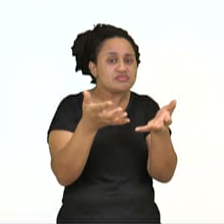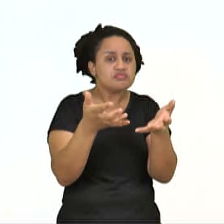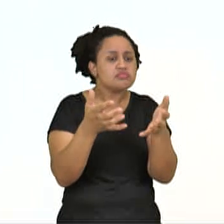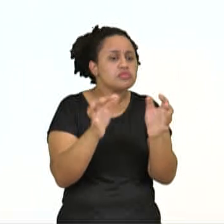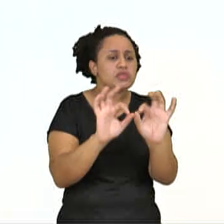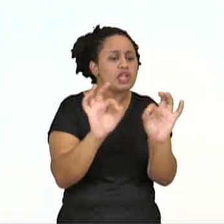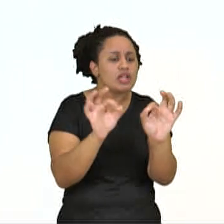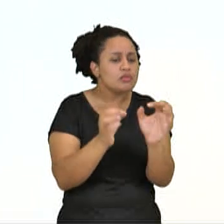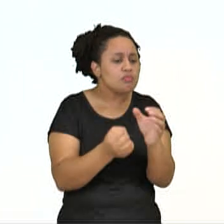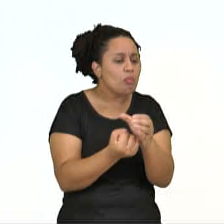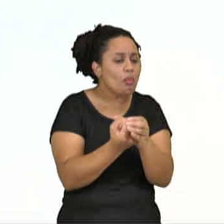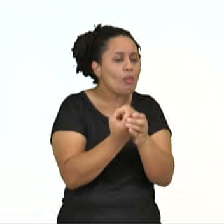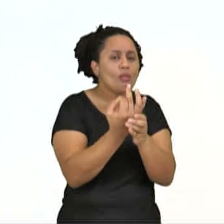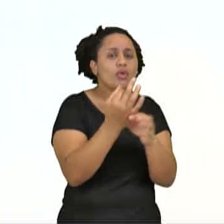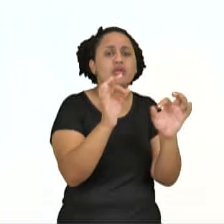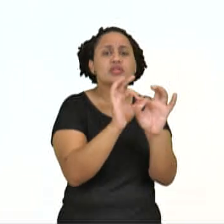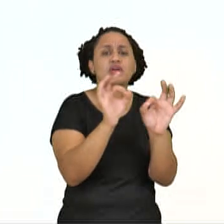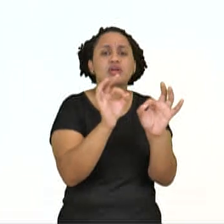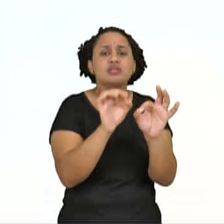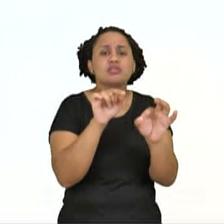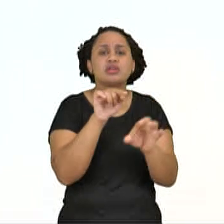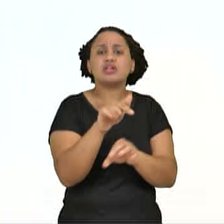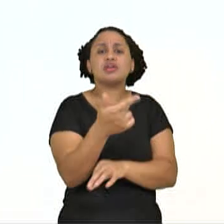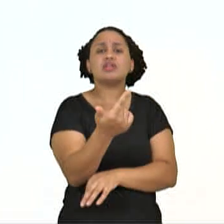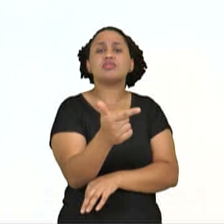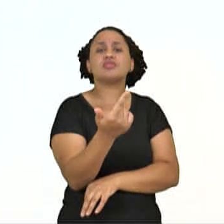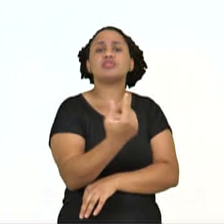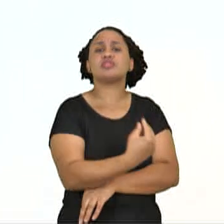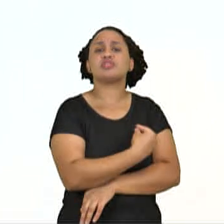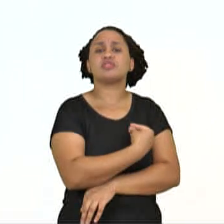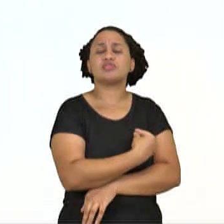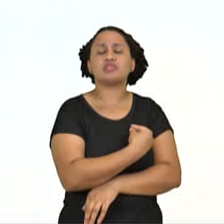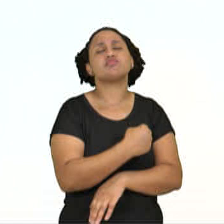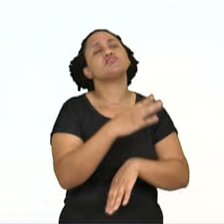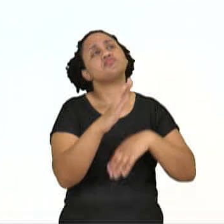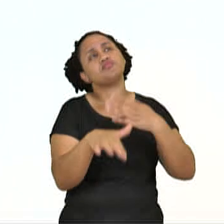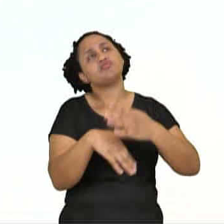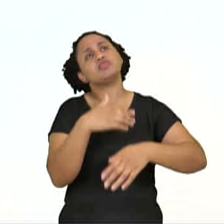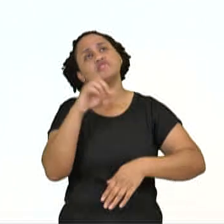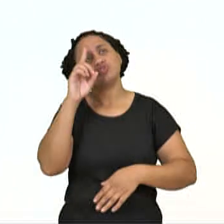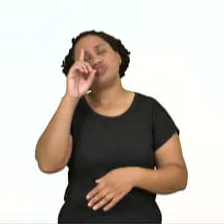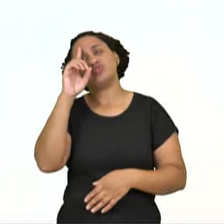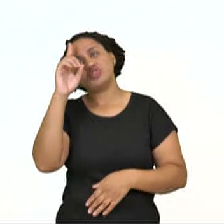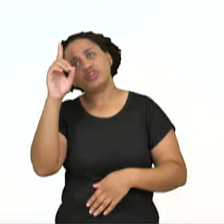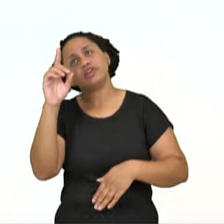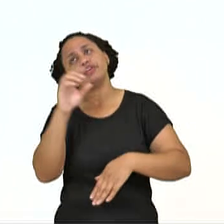cresceu nada. No planeta não havia vida. Passaram dias,